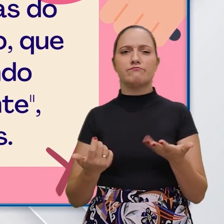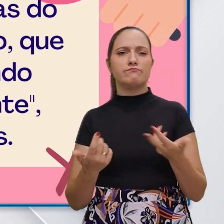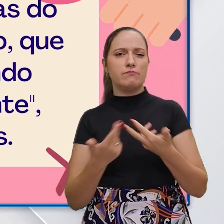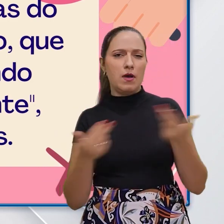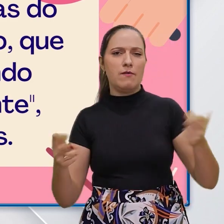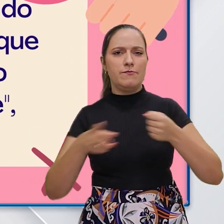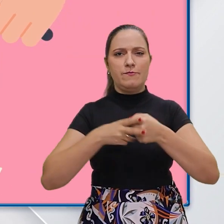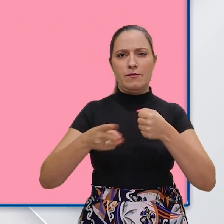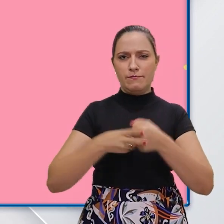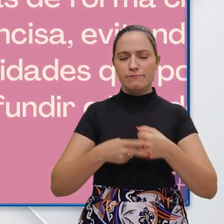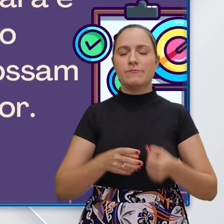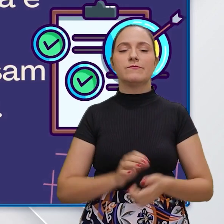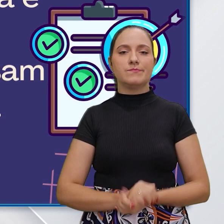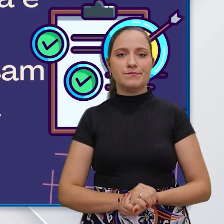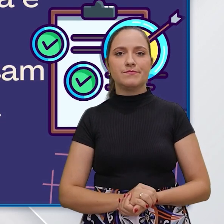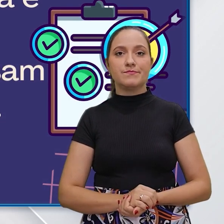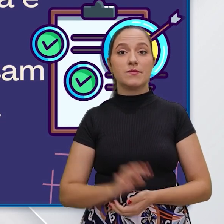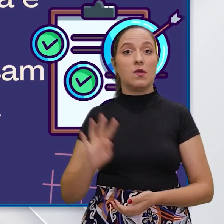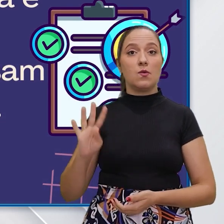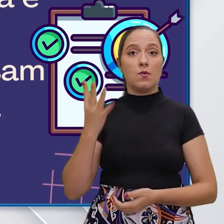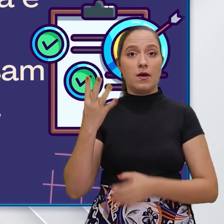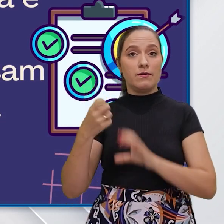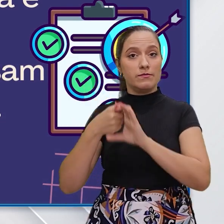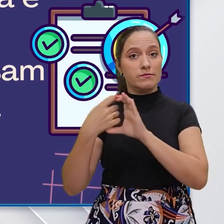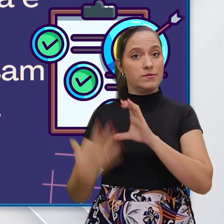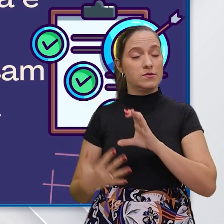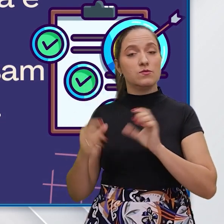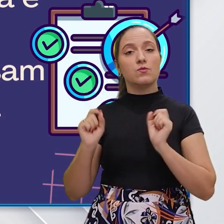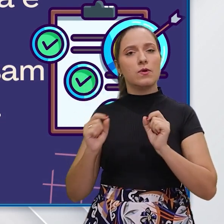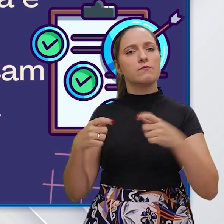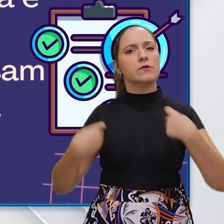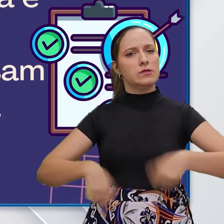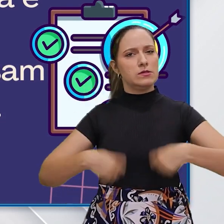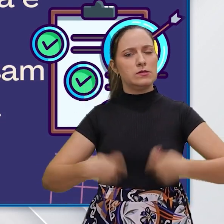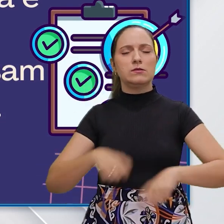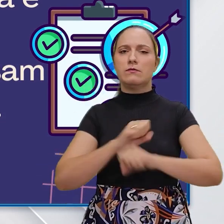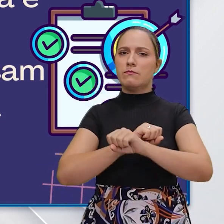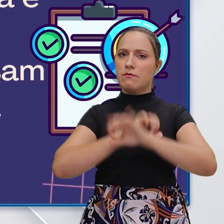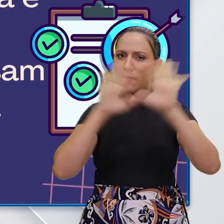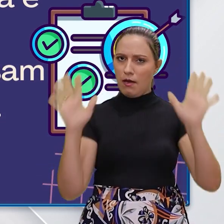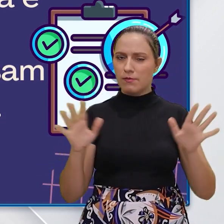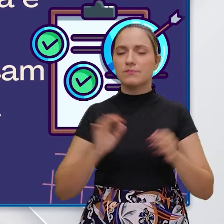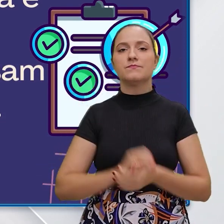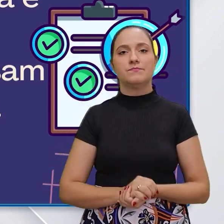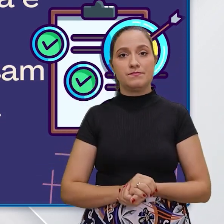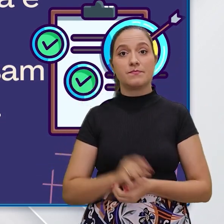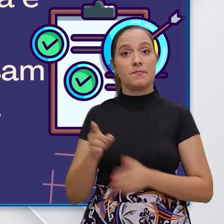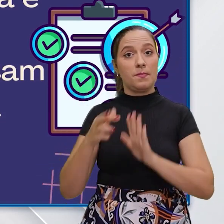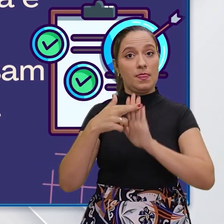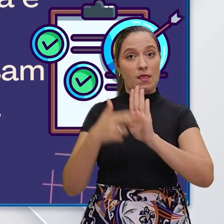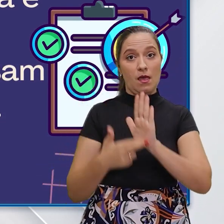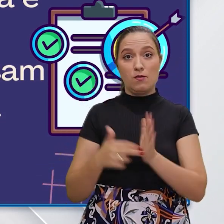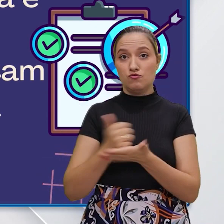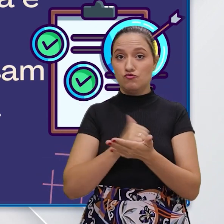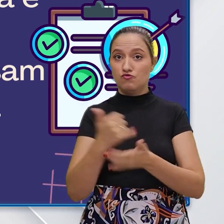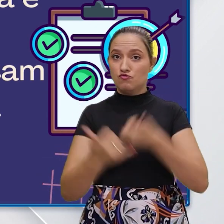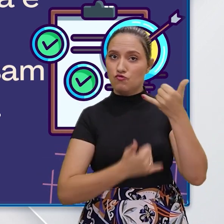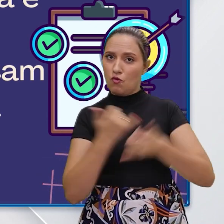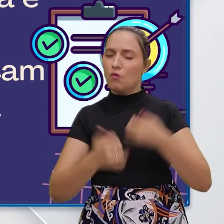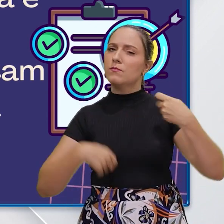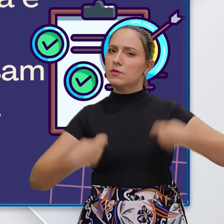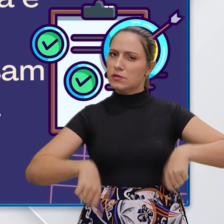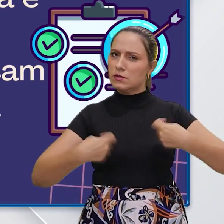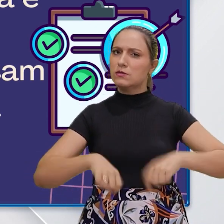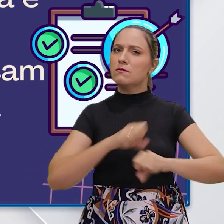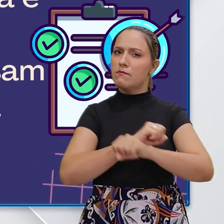entre outros. A quarta característica é a clareza. As regras do jogo são escritas